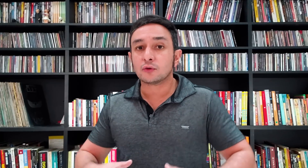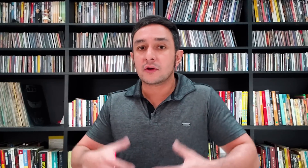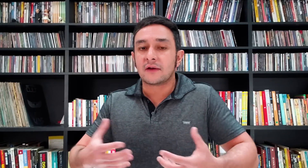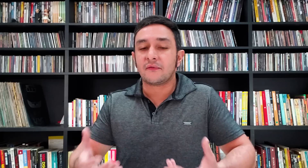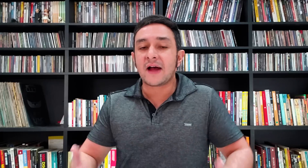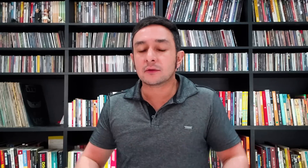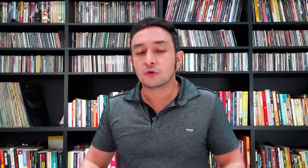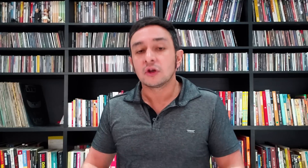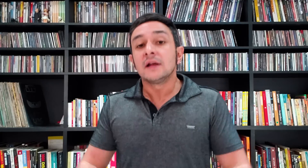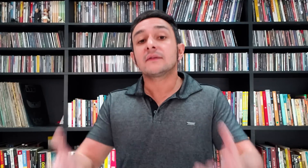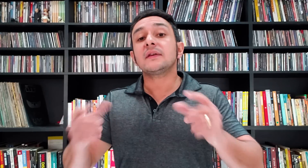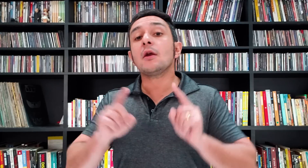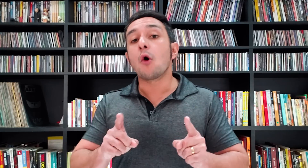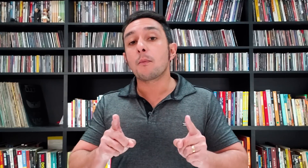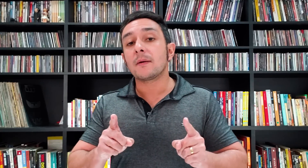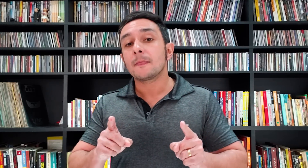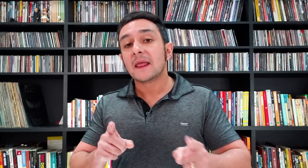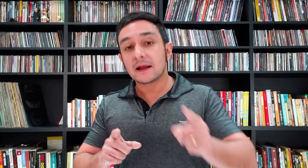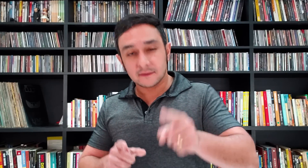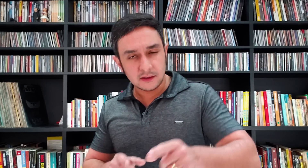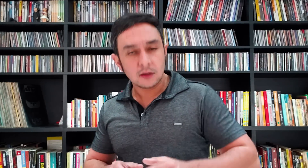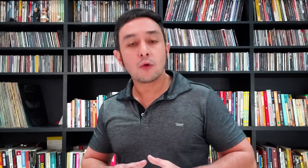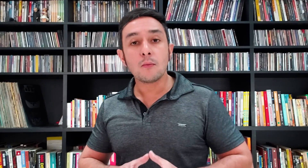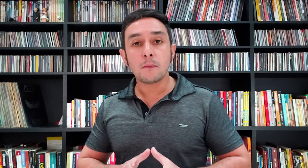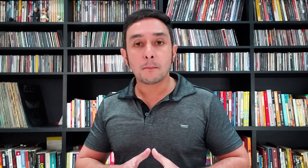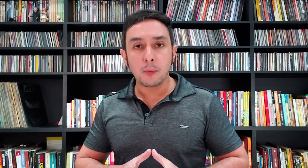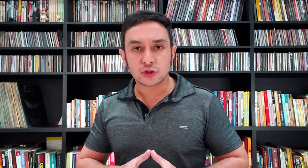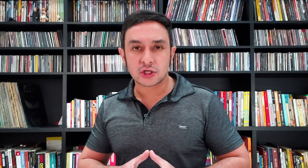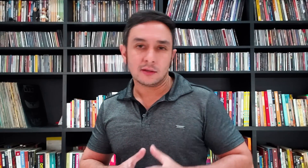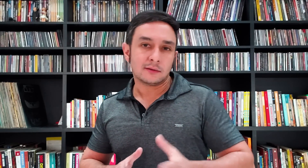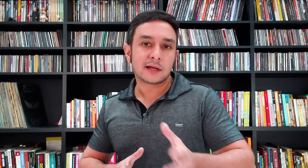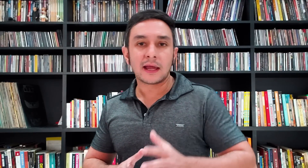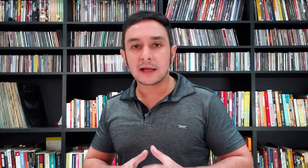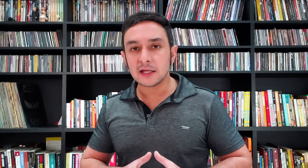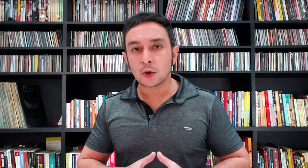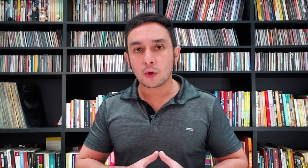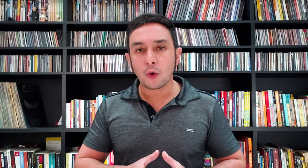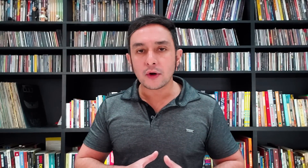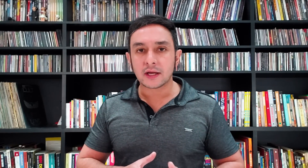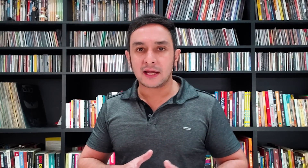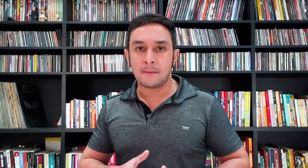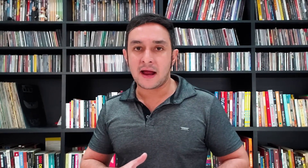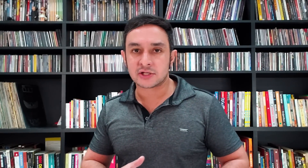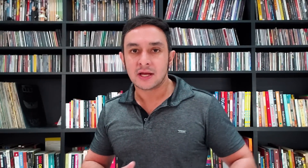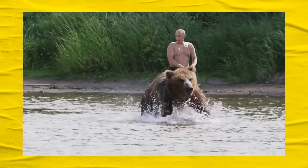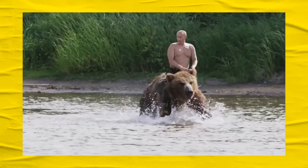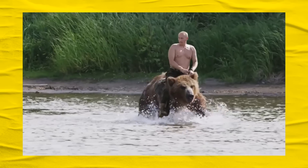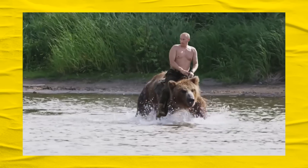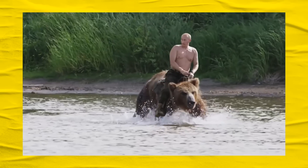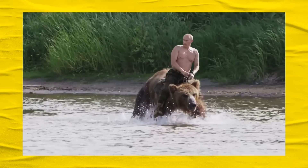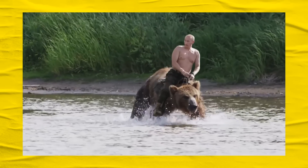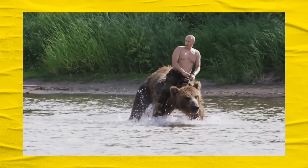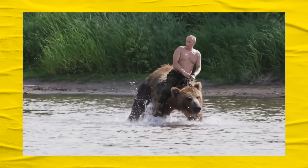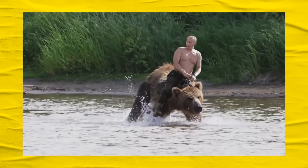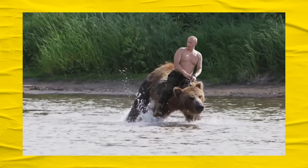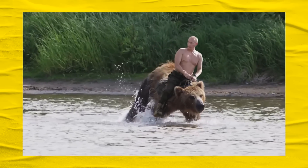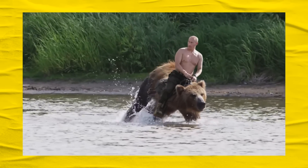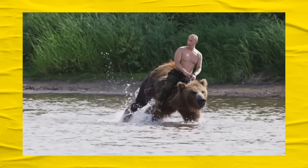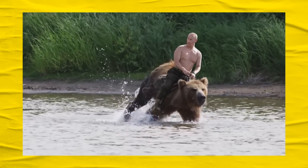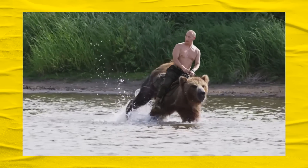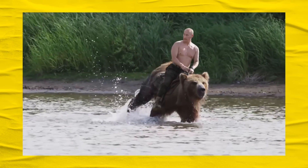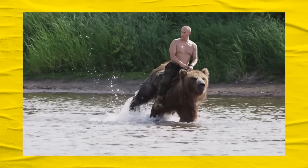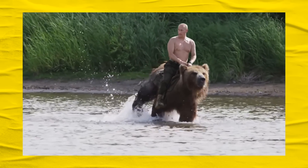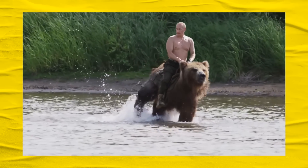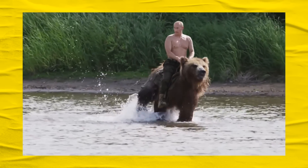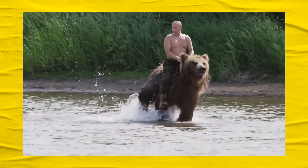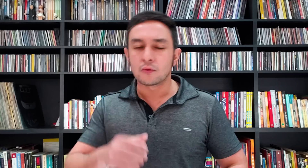ser fotografados sem roupa, assim como Putin, naquela icônica imagem em que o líder russo